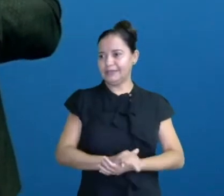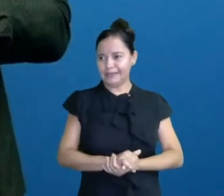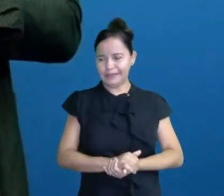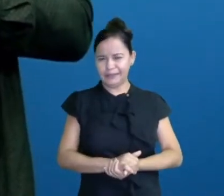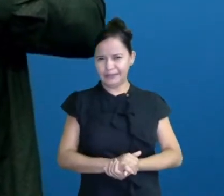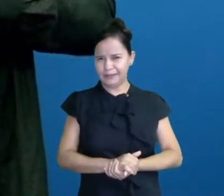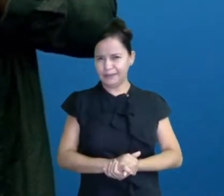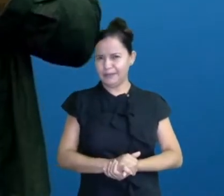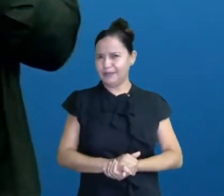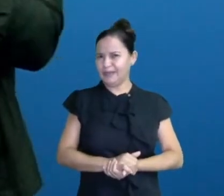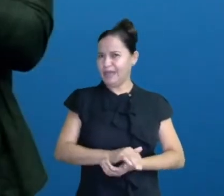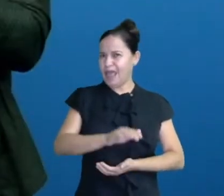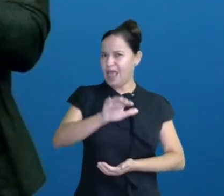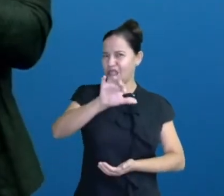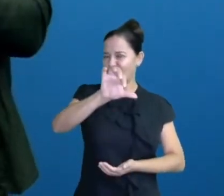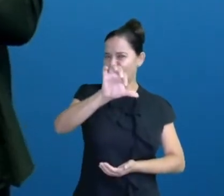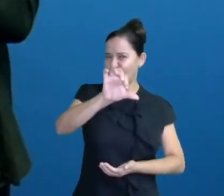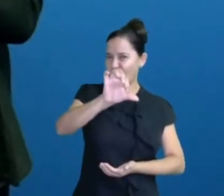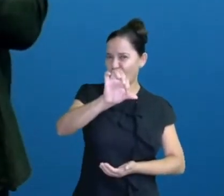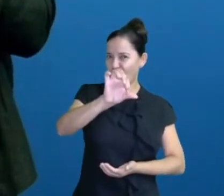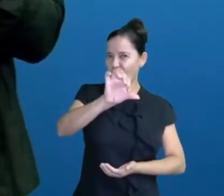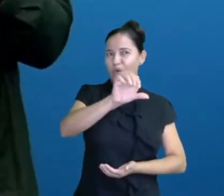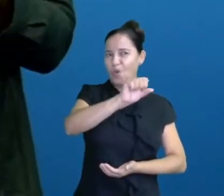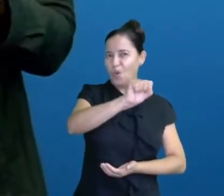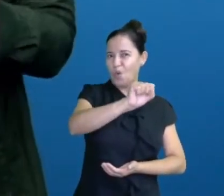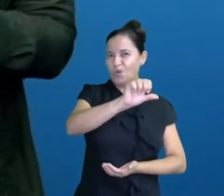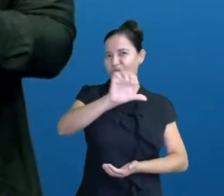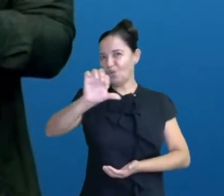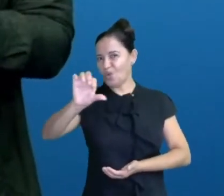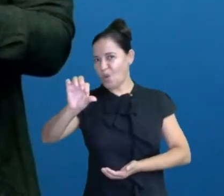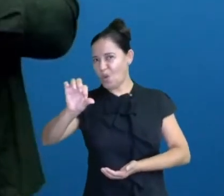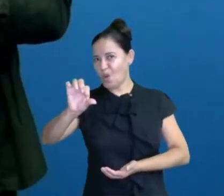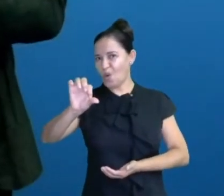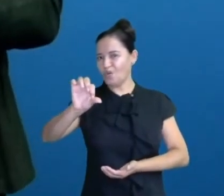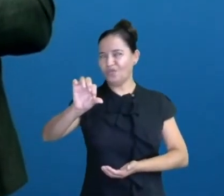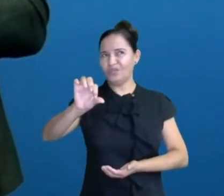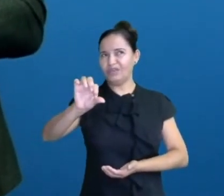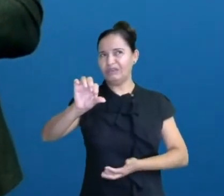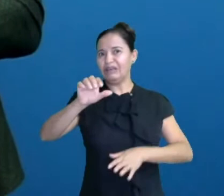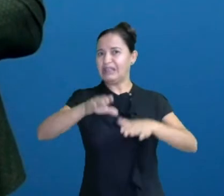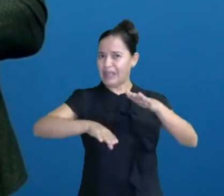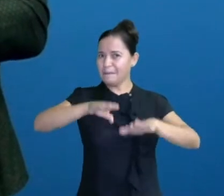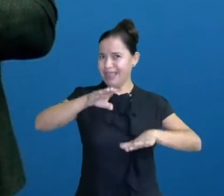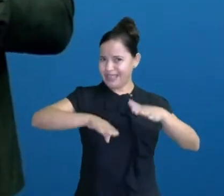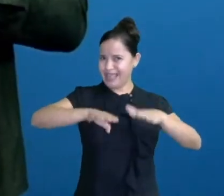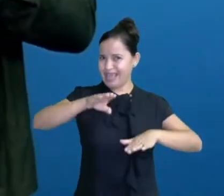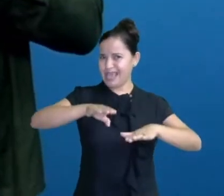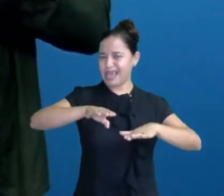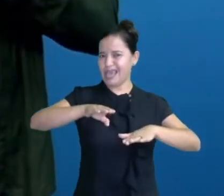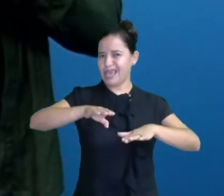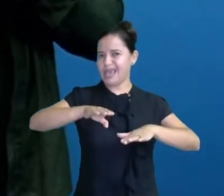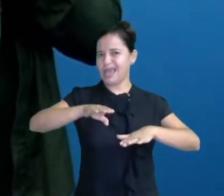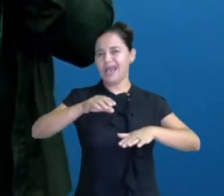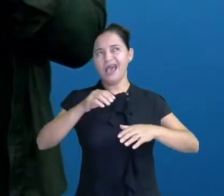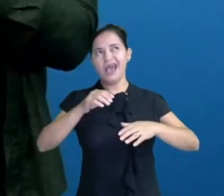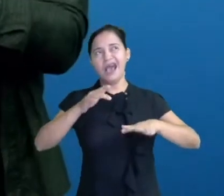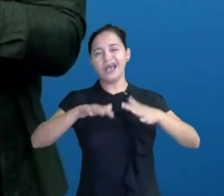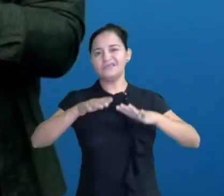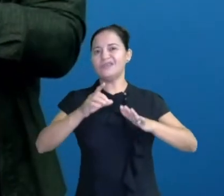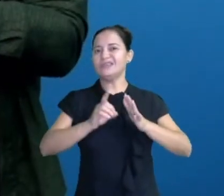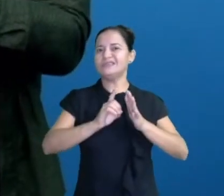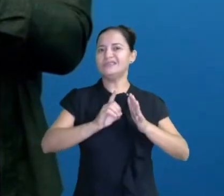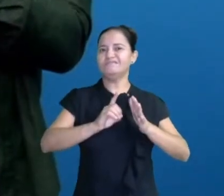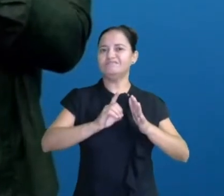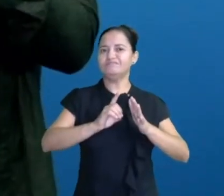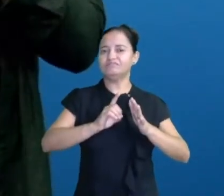depender muito de fatores genéticos para que ela seja um pouco mais cedo ou um pouco mais tardio. Existem até